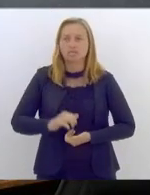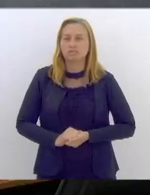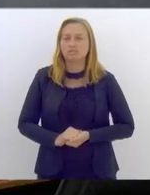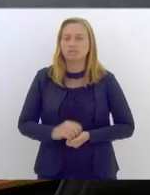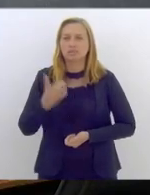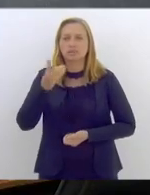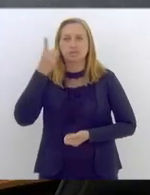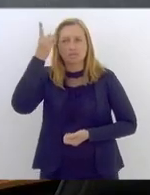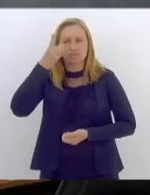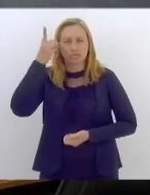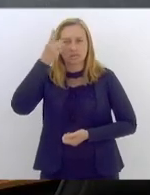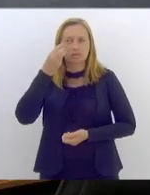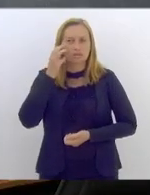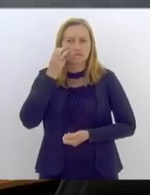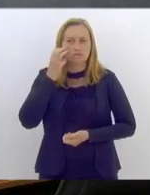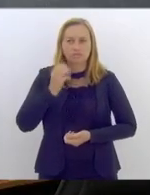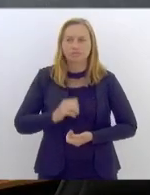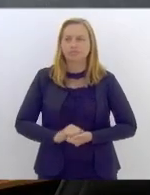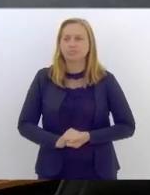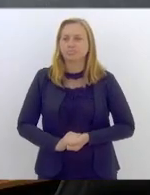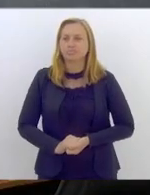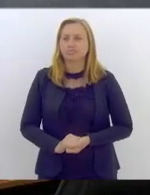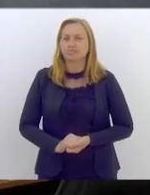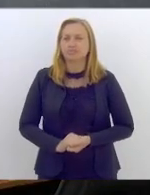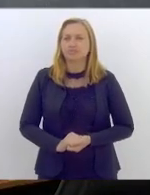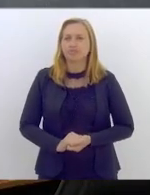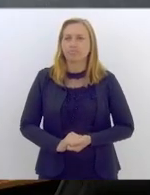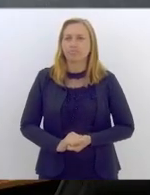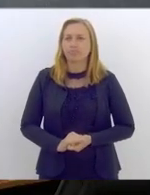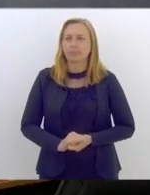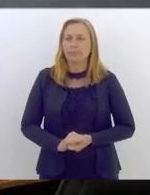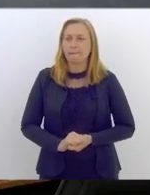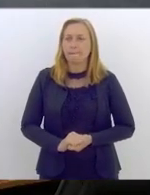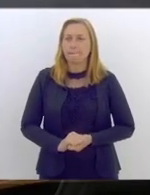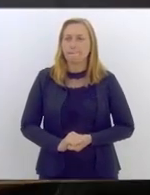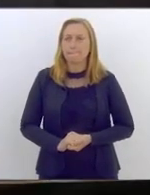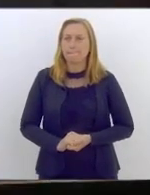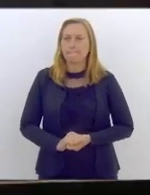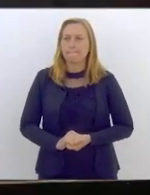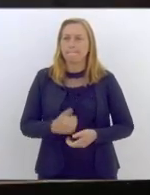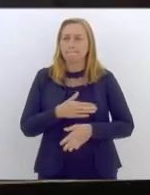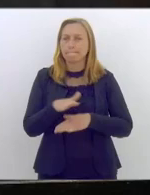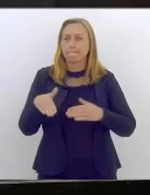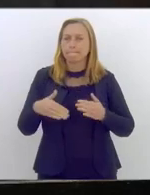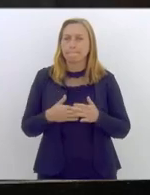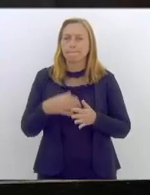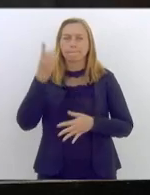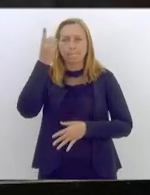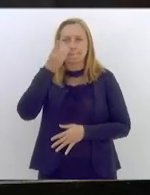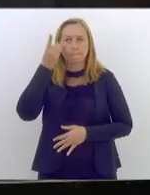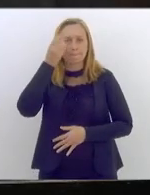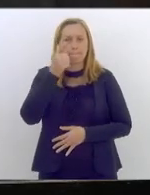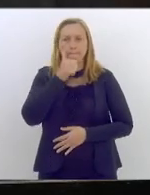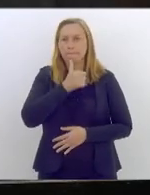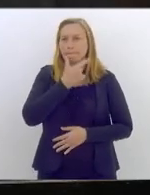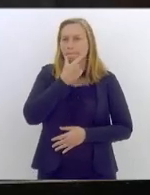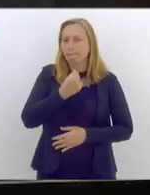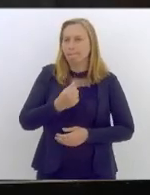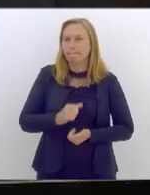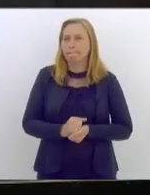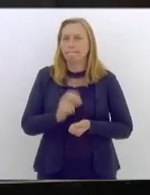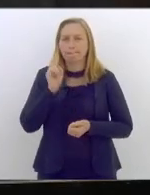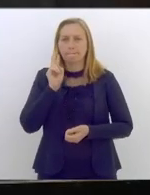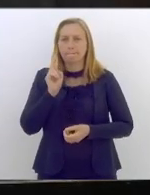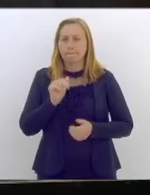senhor deputado Valdeque Carneiro, senhoras deputadas e deputados que